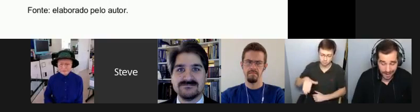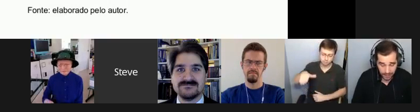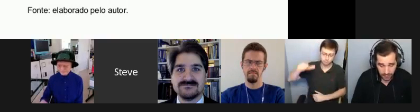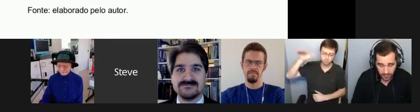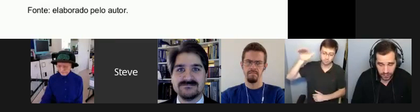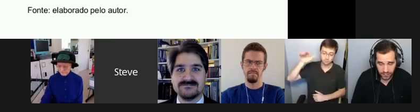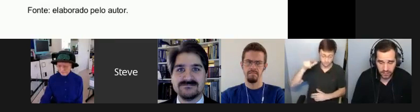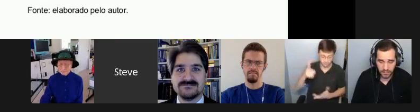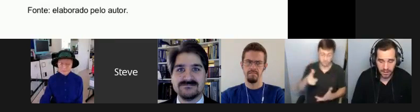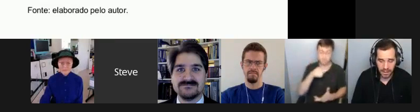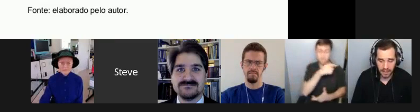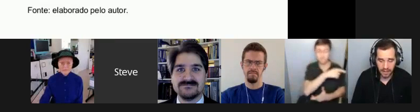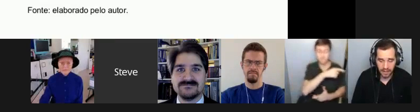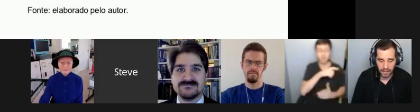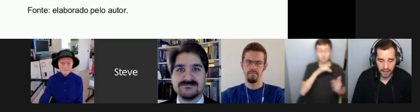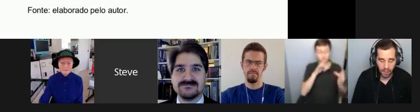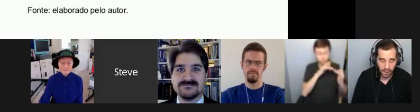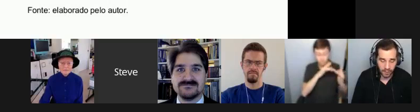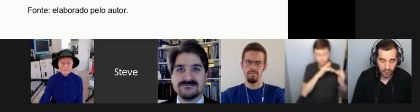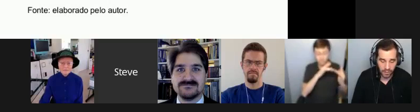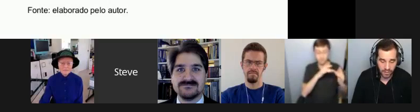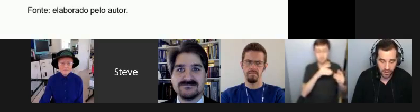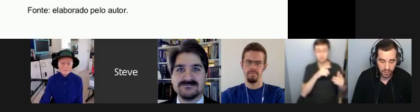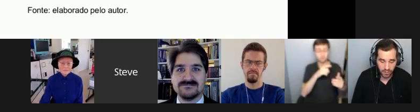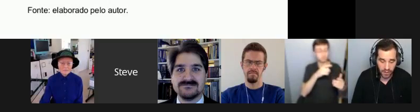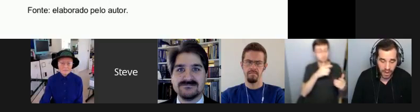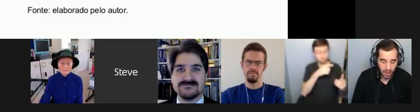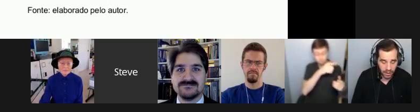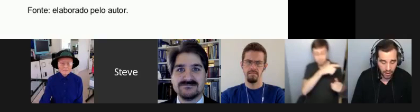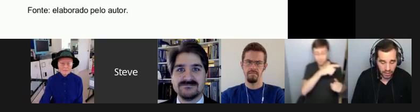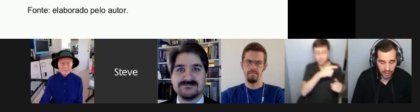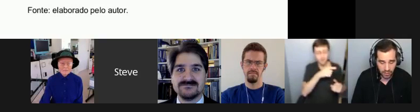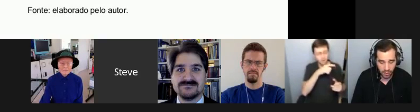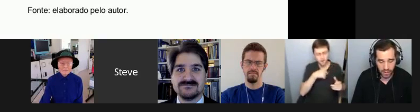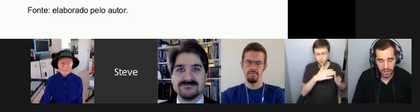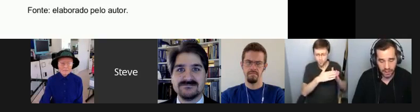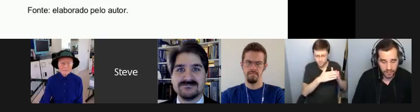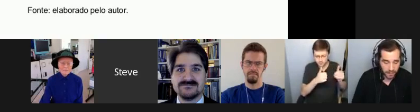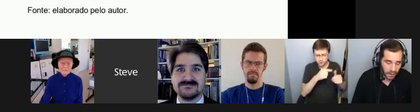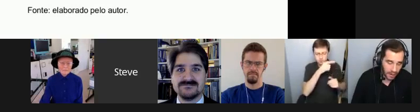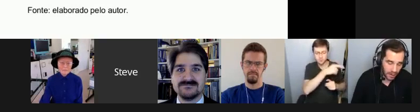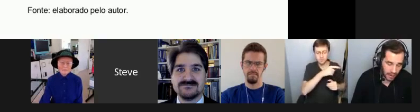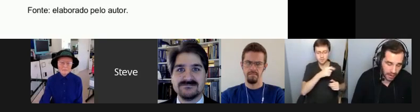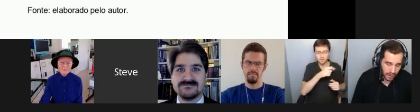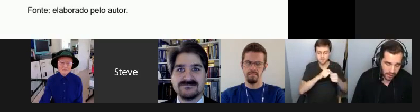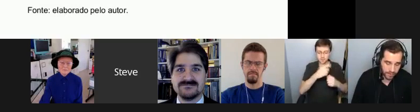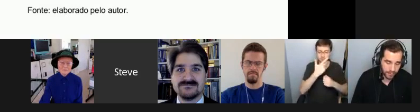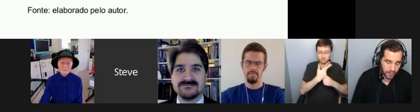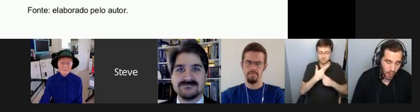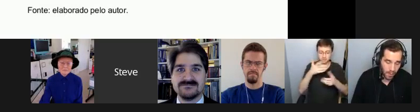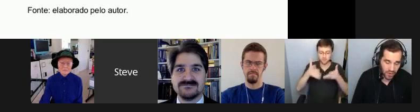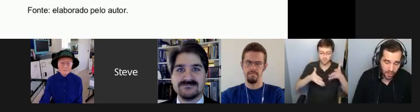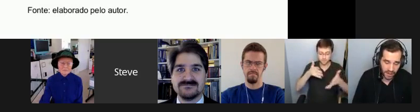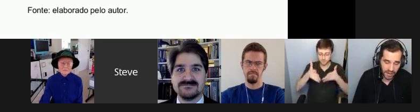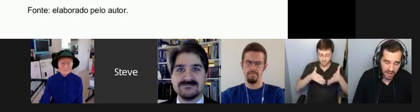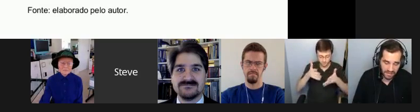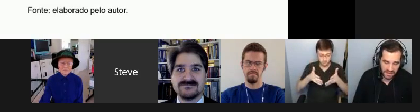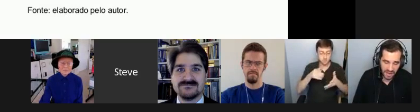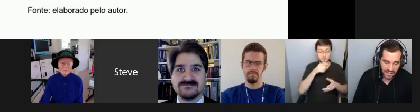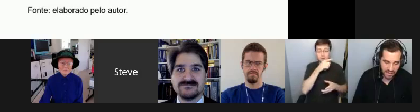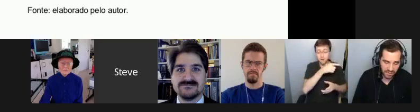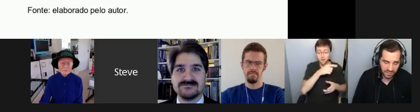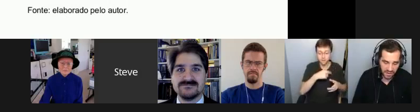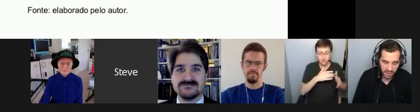do teatro, né? É um ator surdo. Eu entrei em contato com ele e eu pedi para que